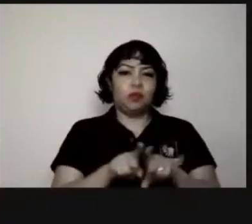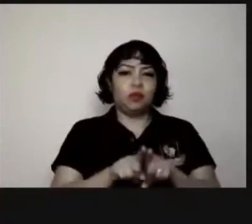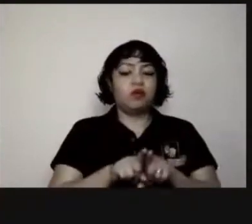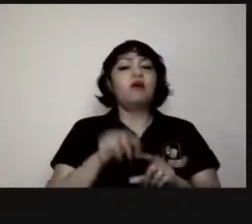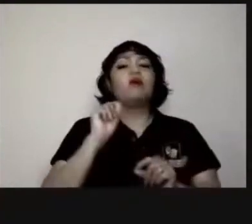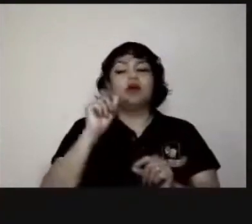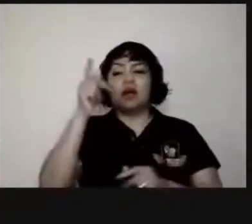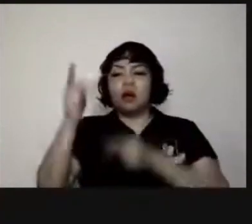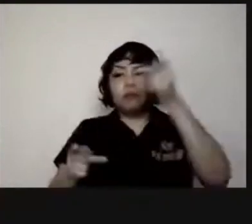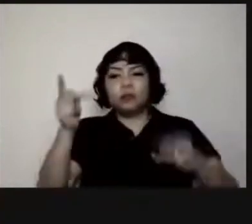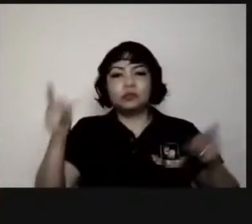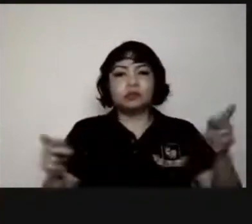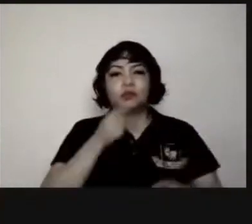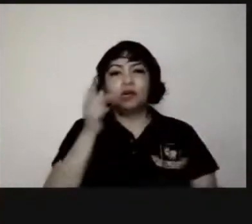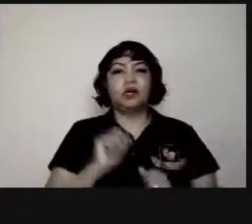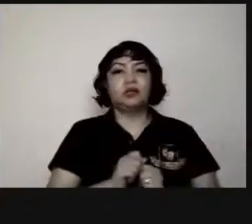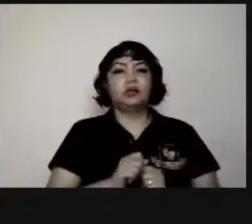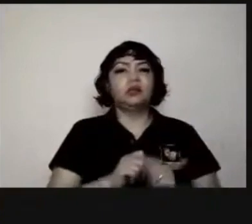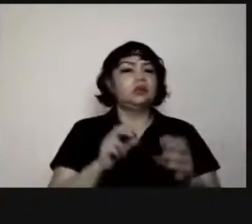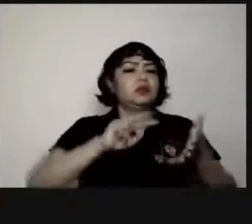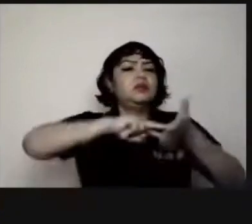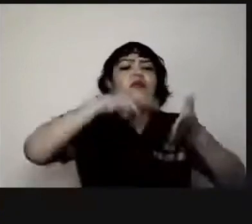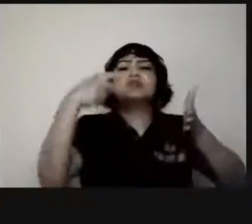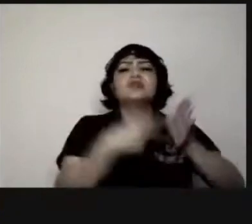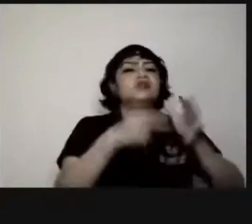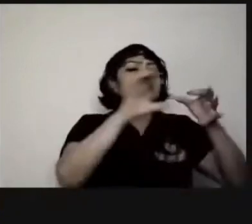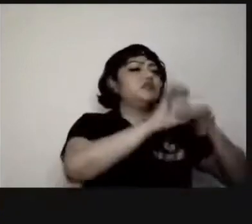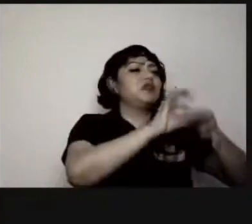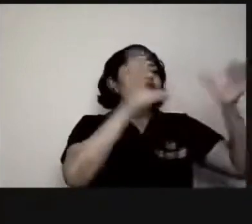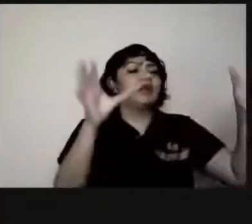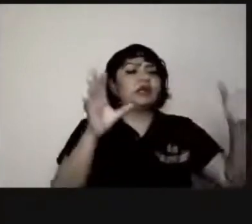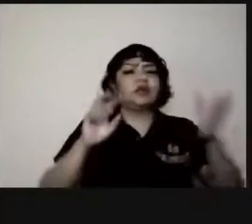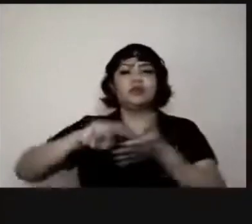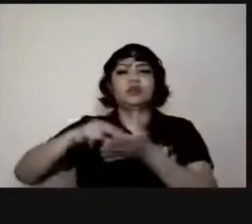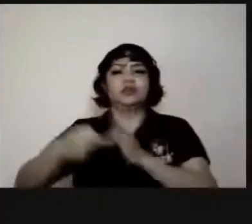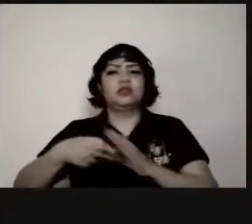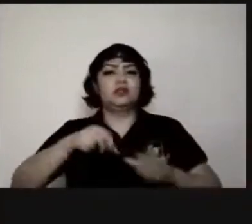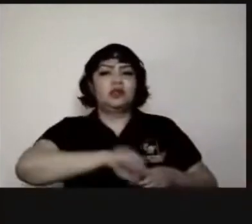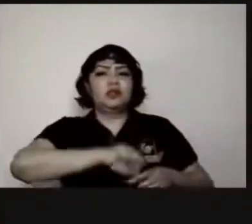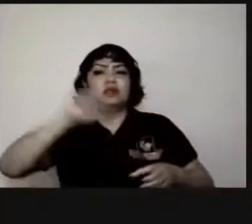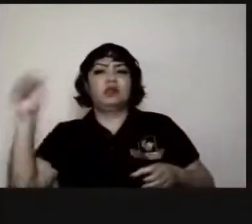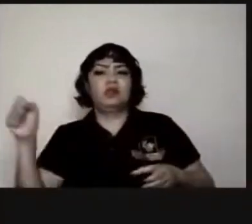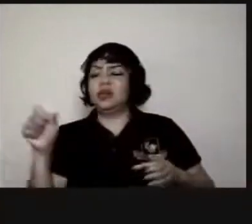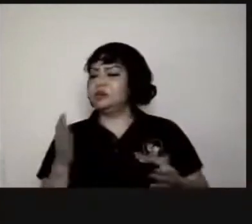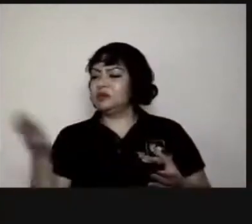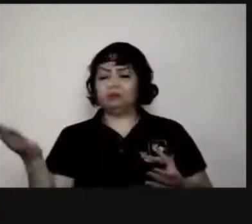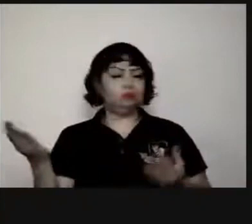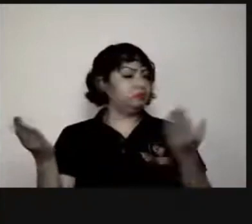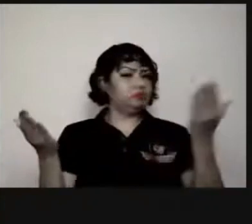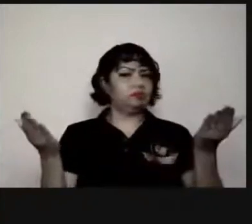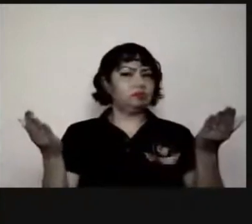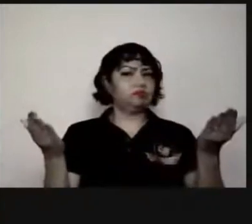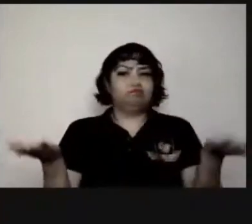falando sobre o que é liberdade, o que é independência para ela. Eu achei isso muito interessante, você